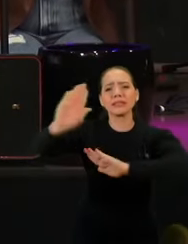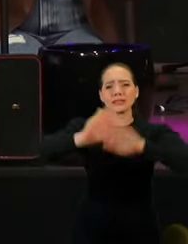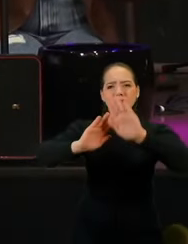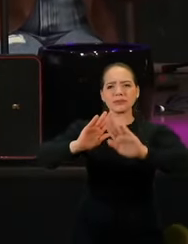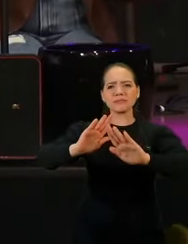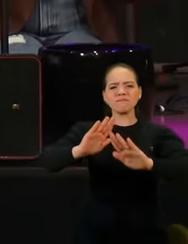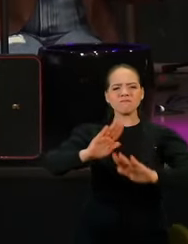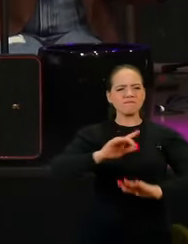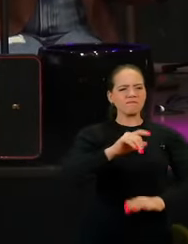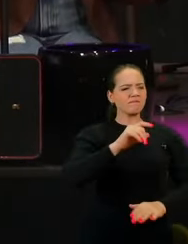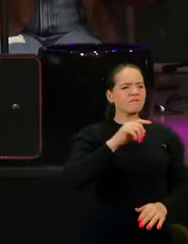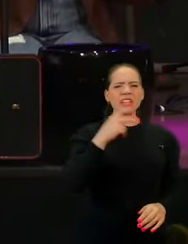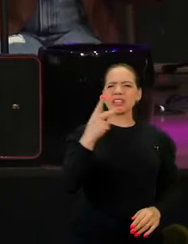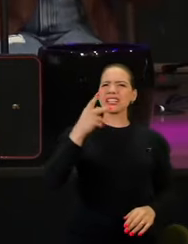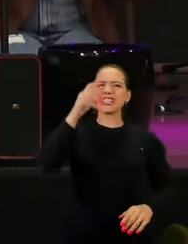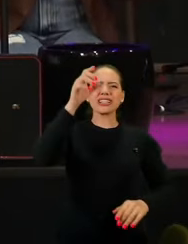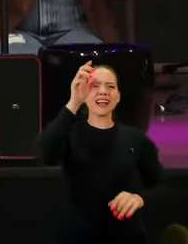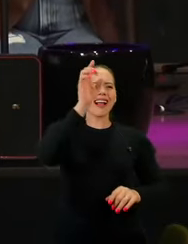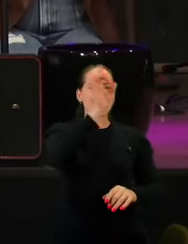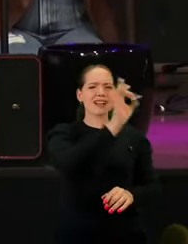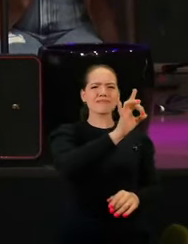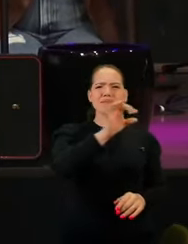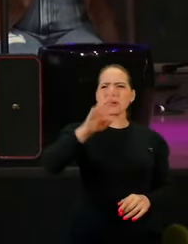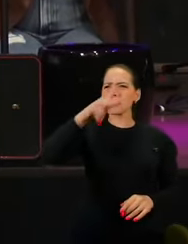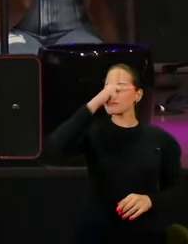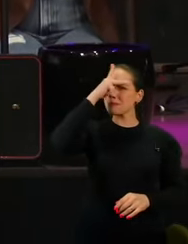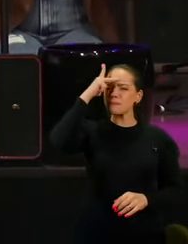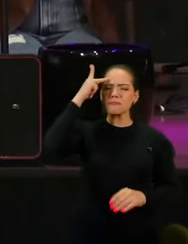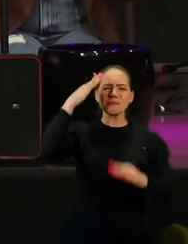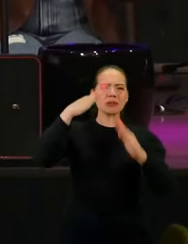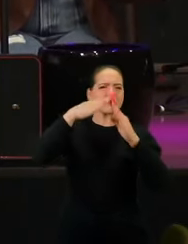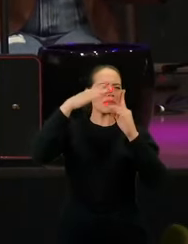tua igreja, de corações dobrados,